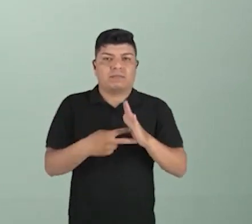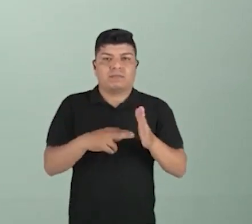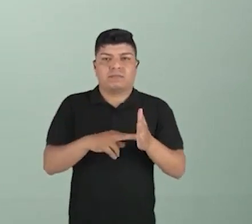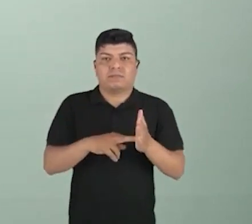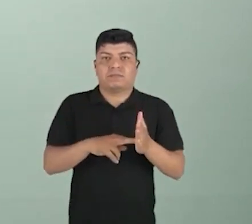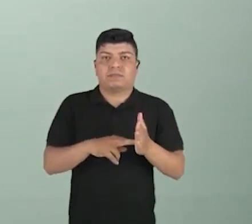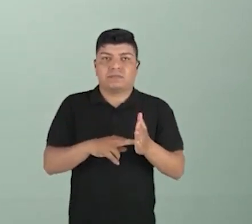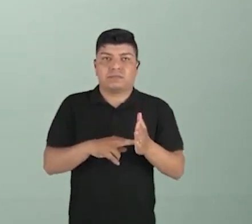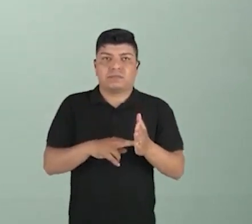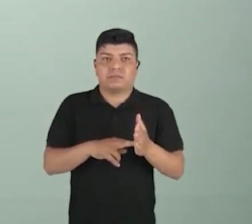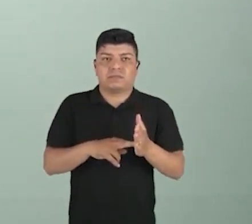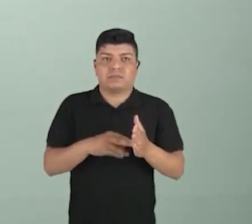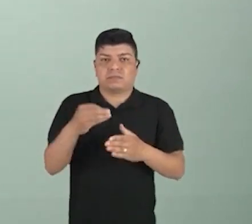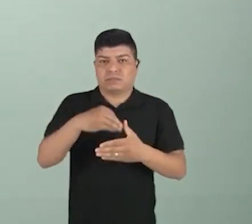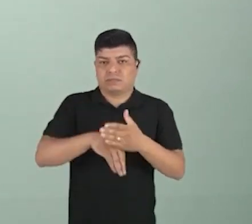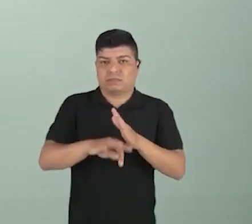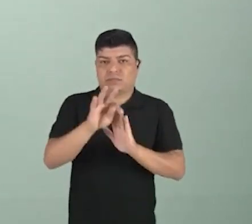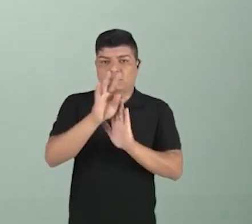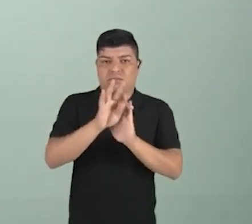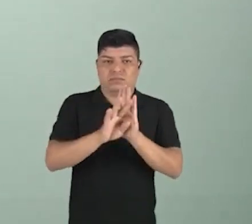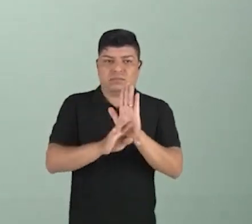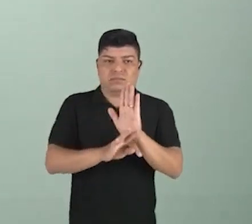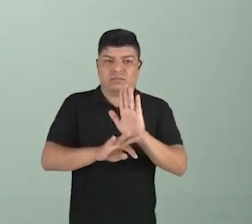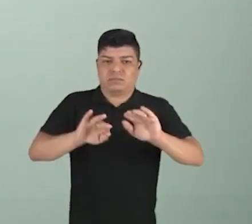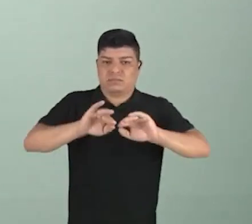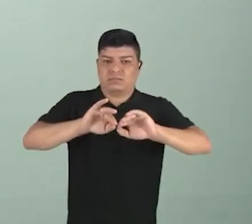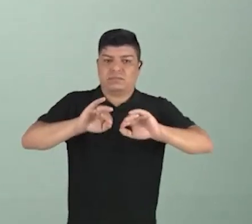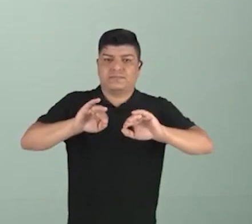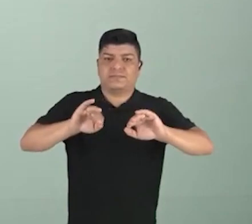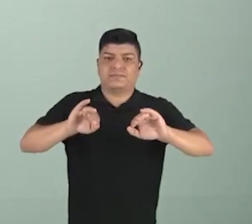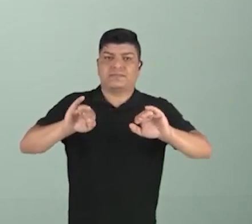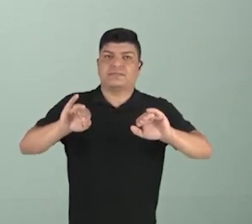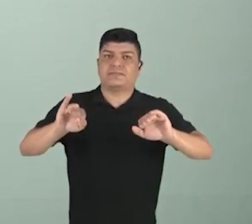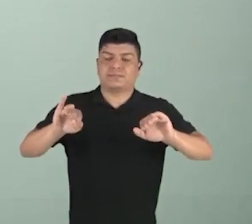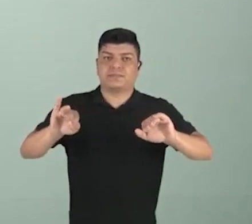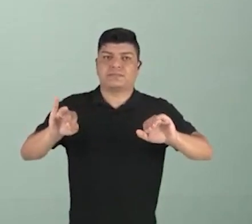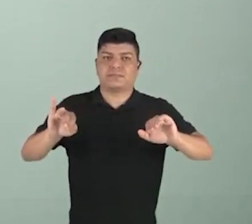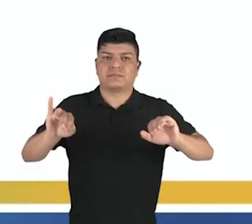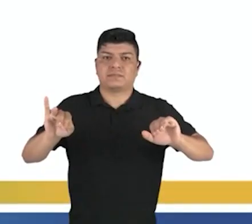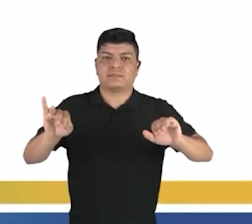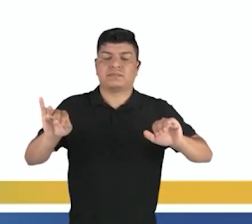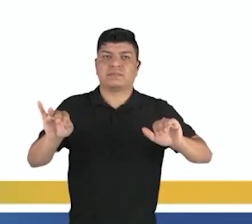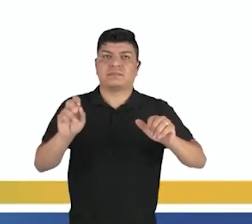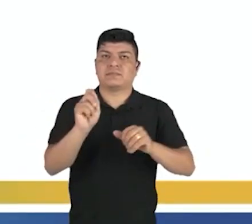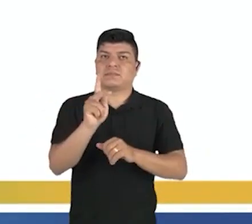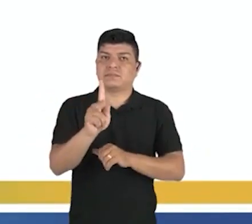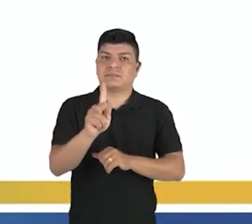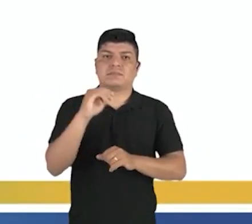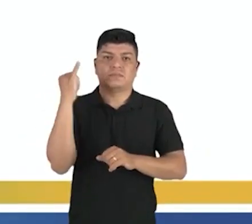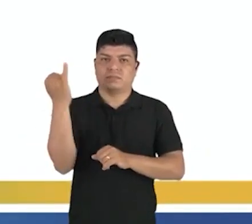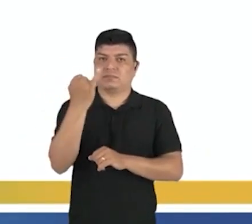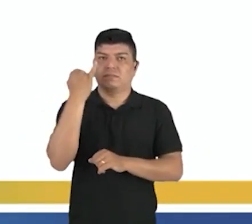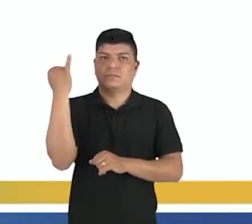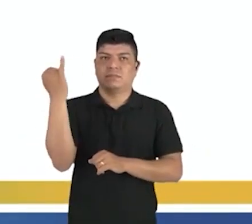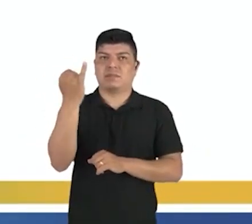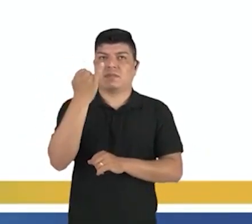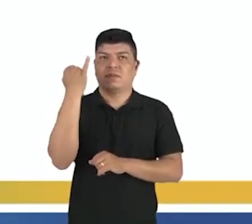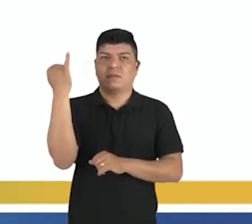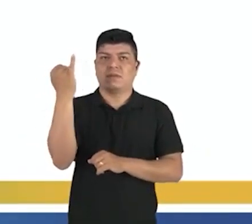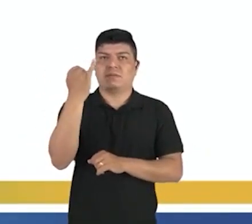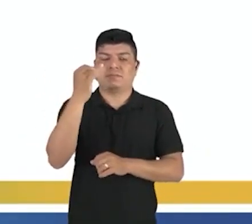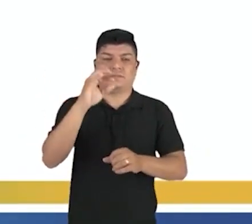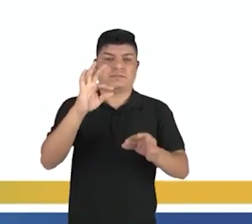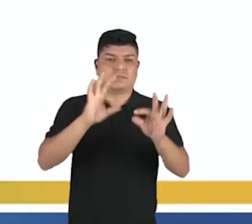delas dentro do texto, qual é a função delas separadamente, ok? E aí, elas são importantíssimas